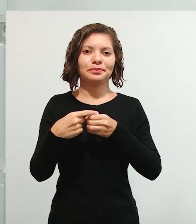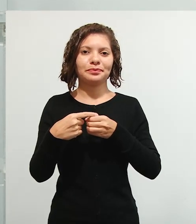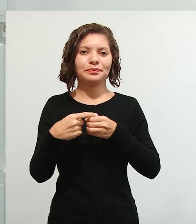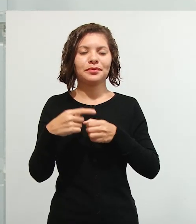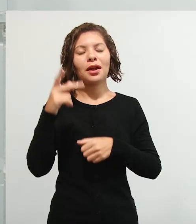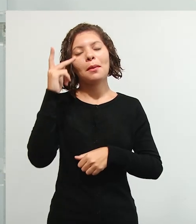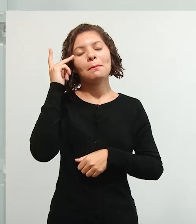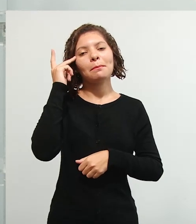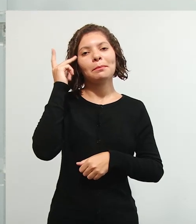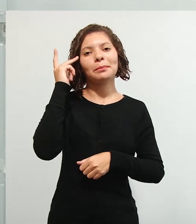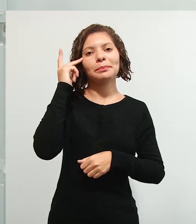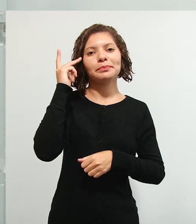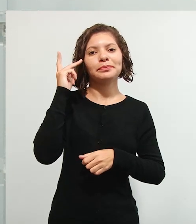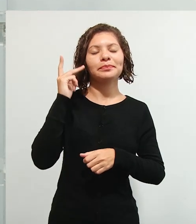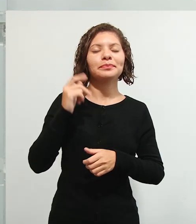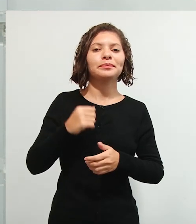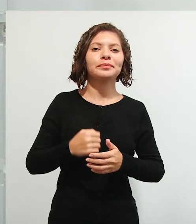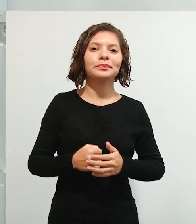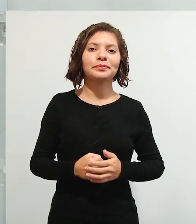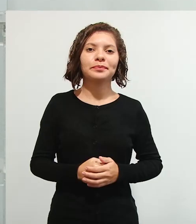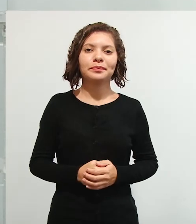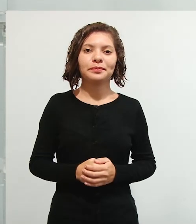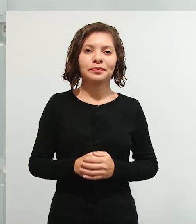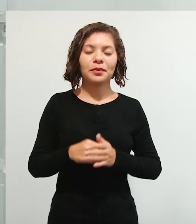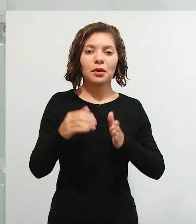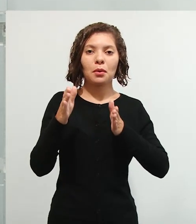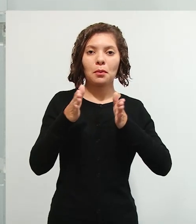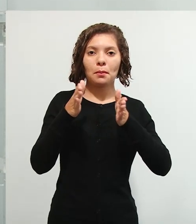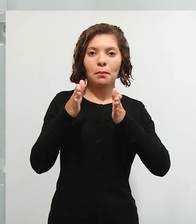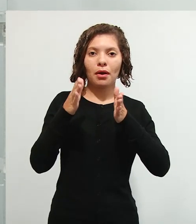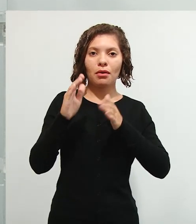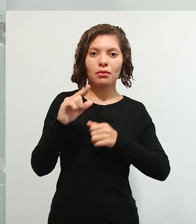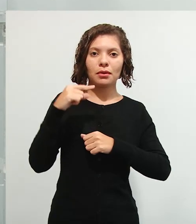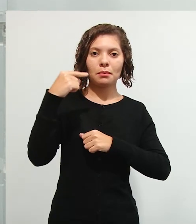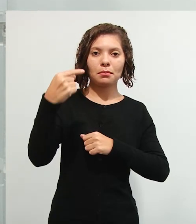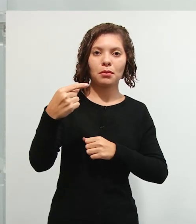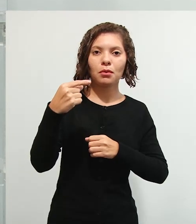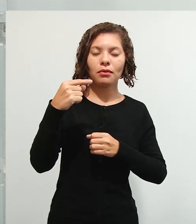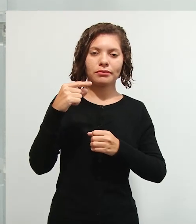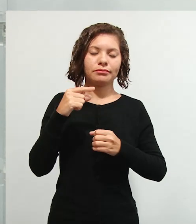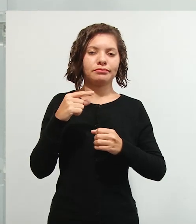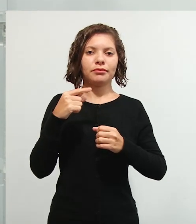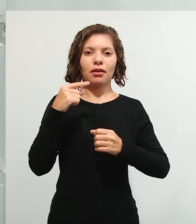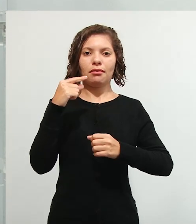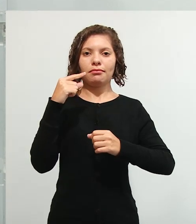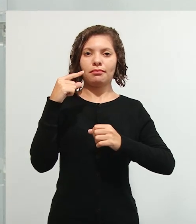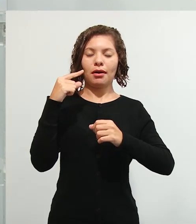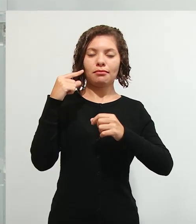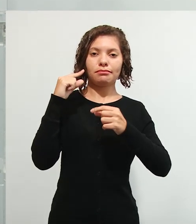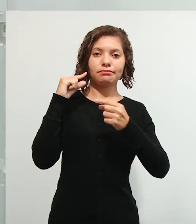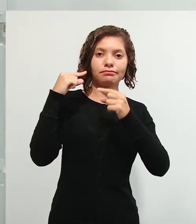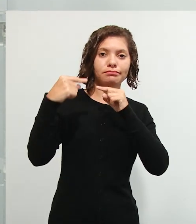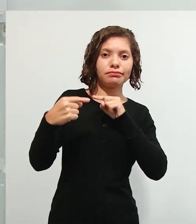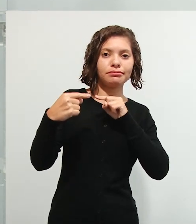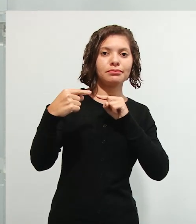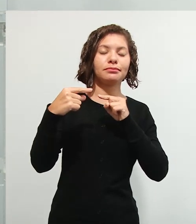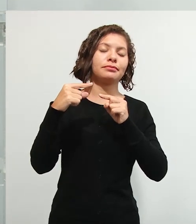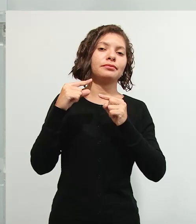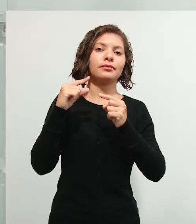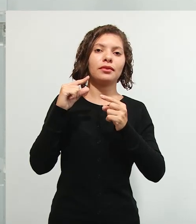Paulo. O período seguinte é o período pós-Segunda Guerra Mundial. E diante do horror